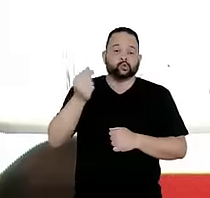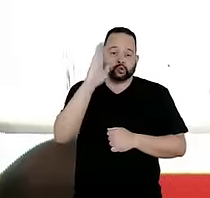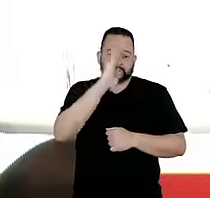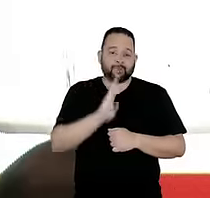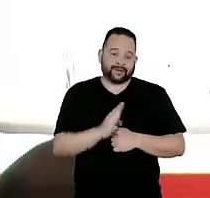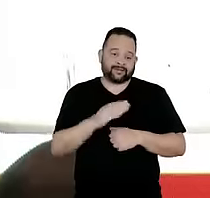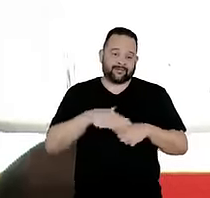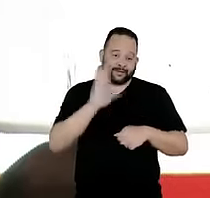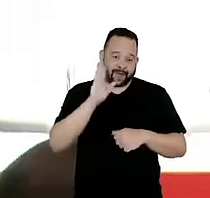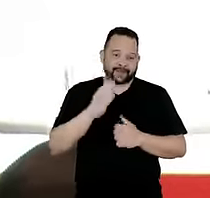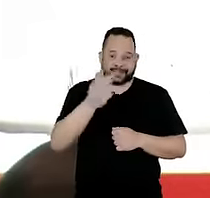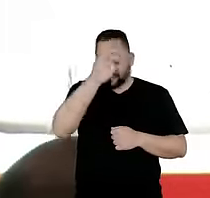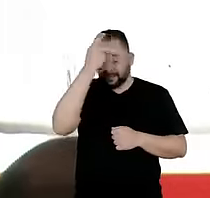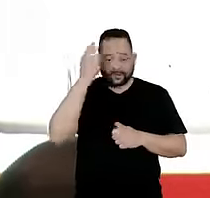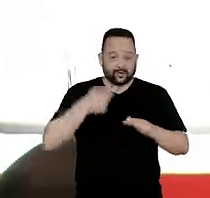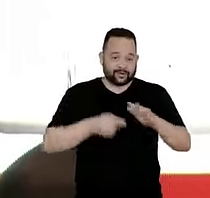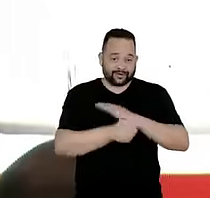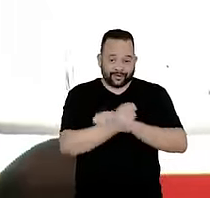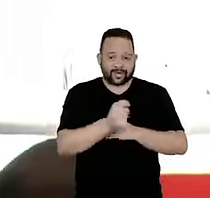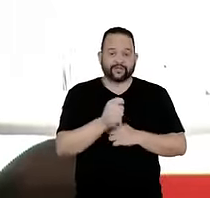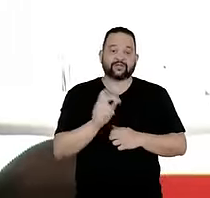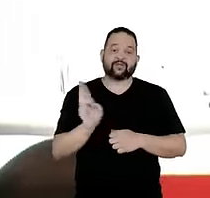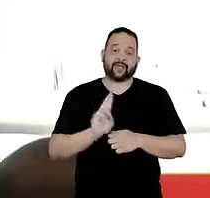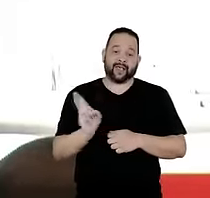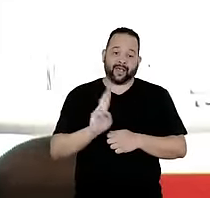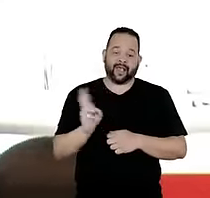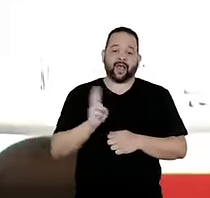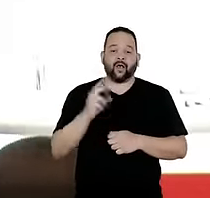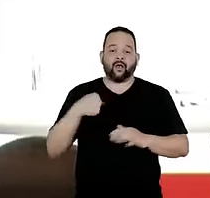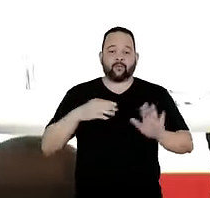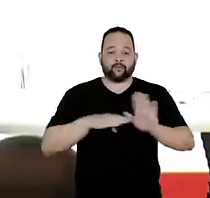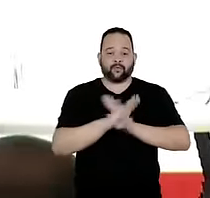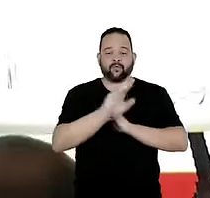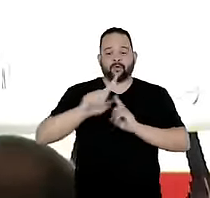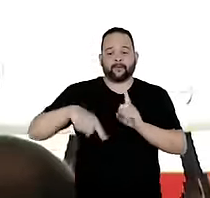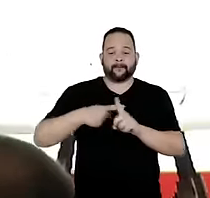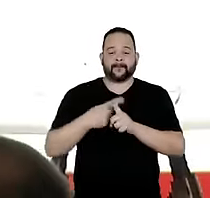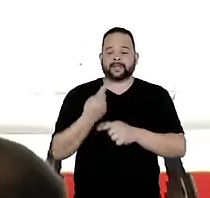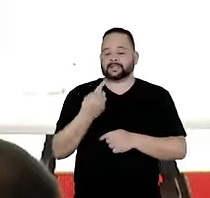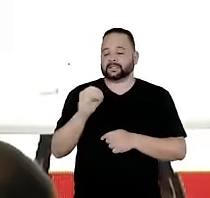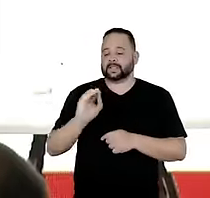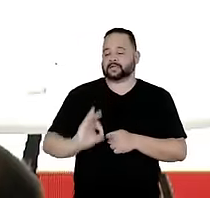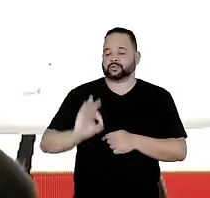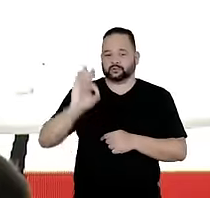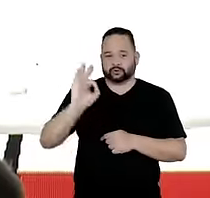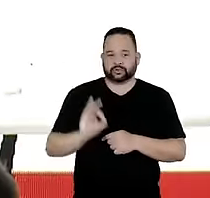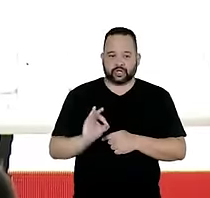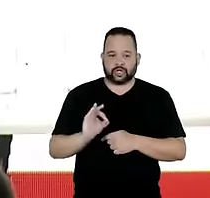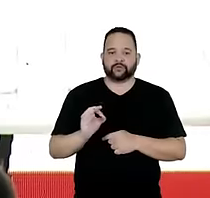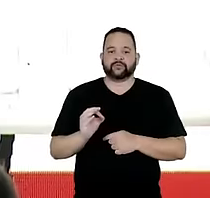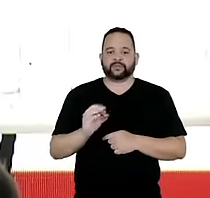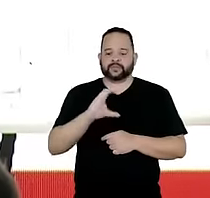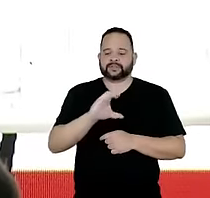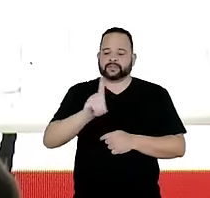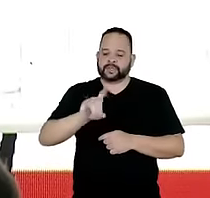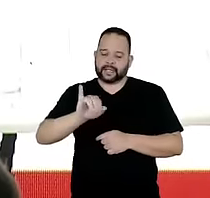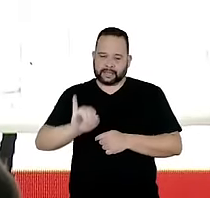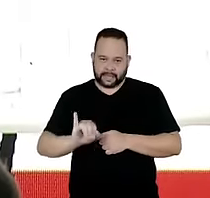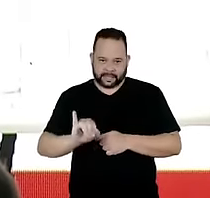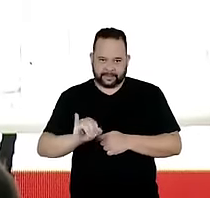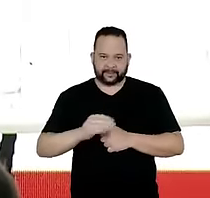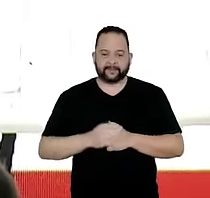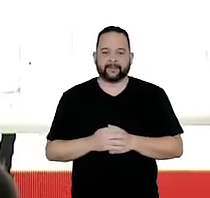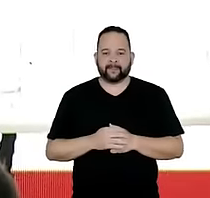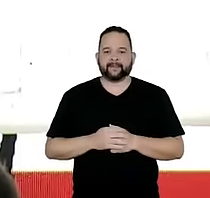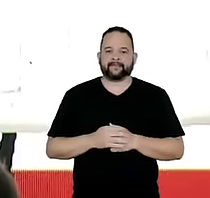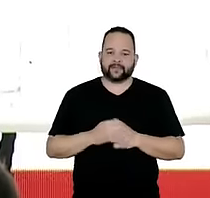grande ganhou mais do que 10% aí quem ficou vendido em real mais do que 10% em relação ao CDI Então essa trajetória também foi um pouco ruim isso afeta um pouco a visão do